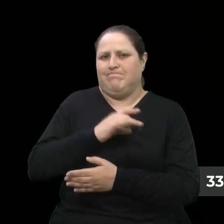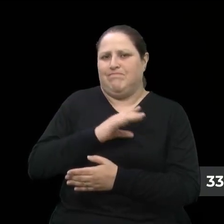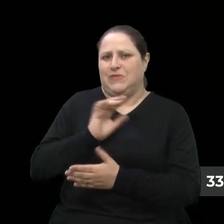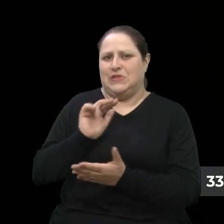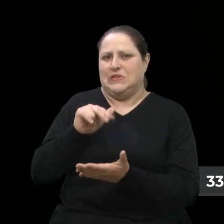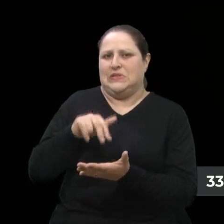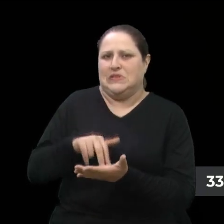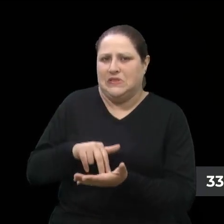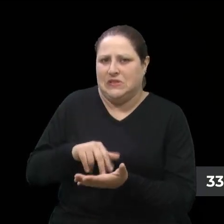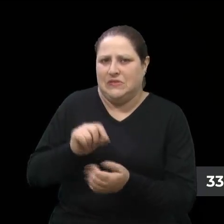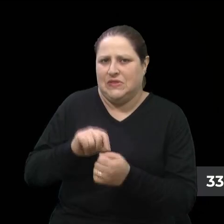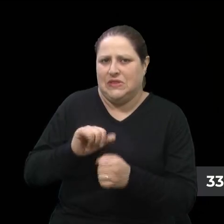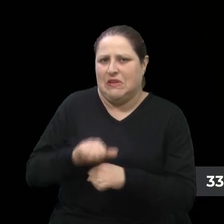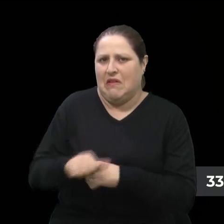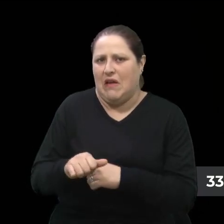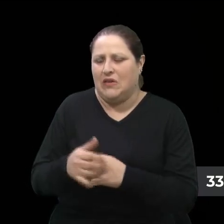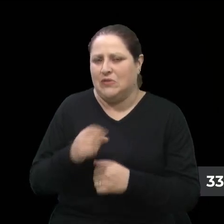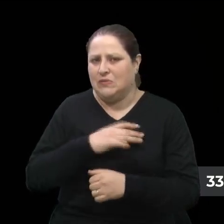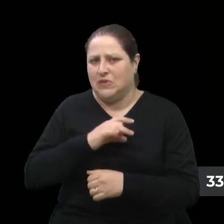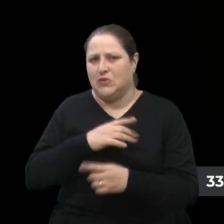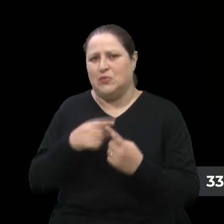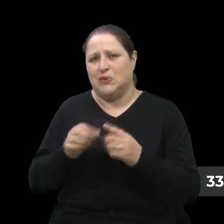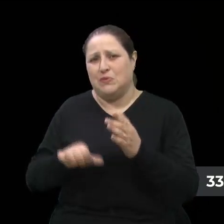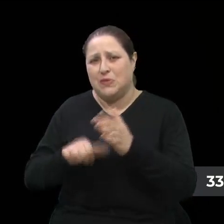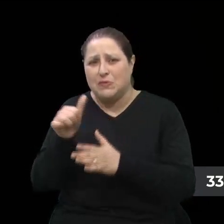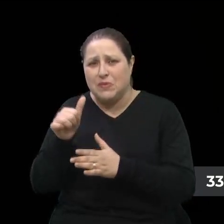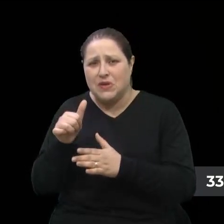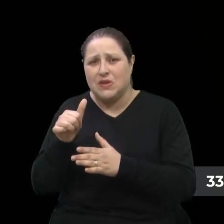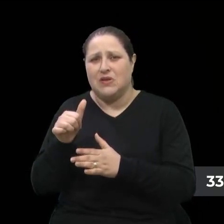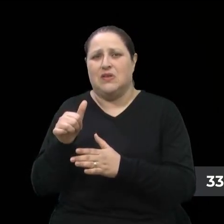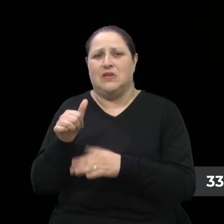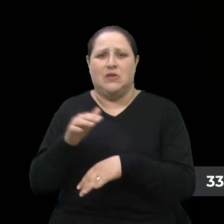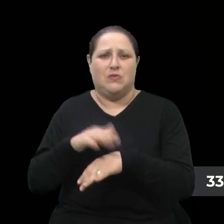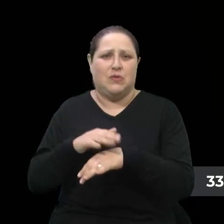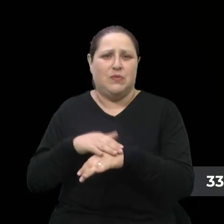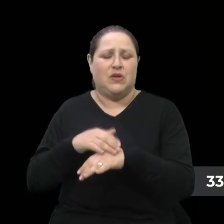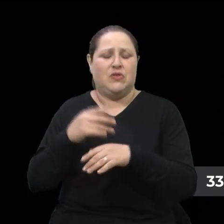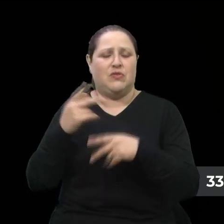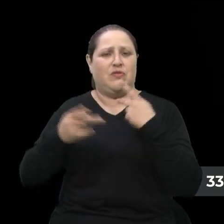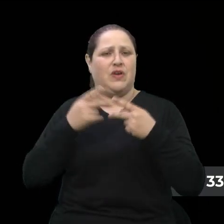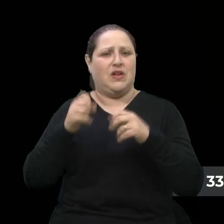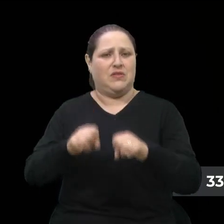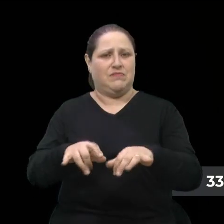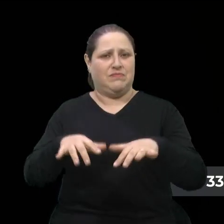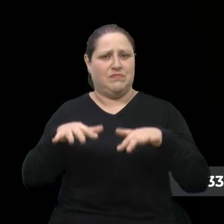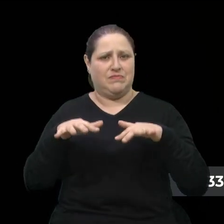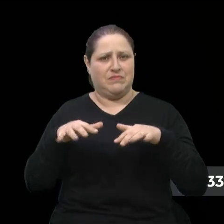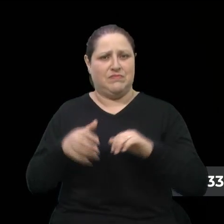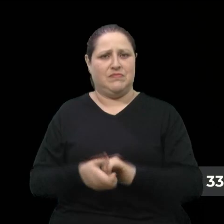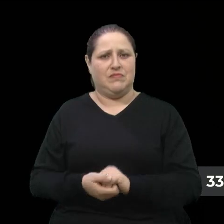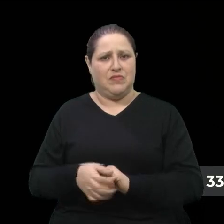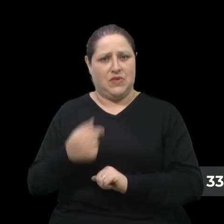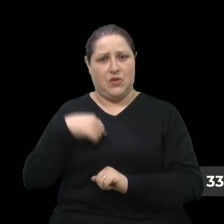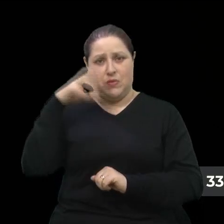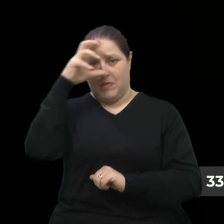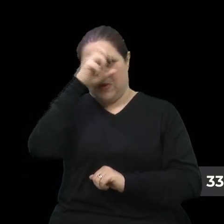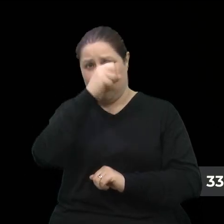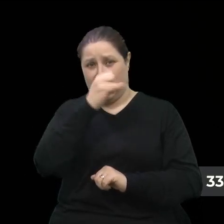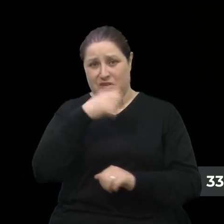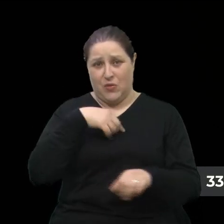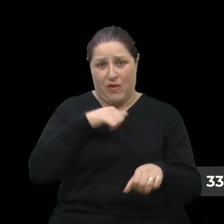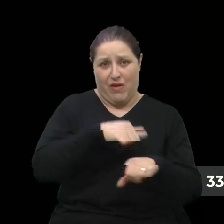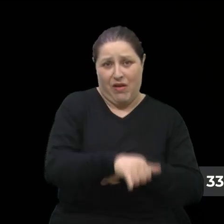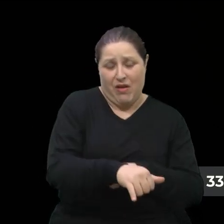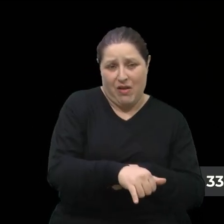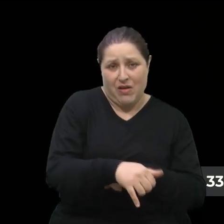coisa. Afinal, esta é a primeira vez em que falo para tantas pessoas. Mas compreendi que se eu errar alguma coisa, isso é